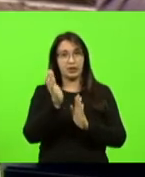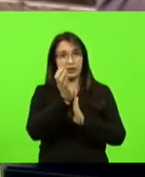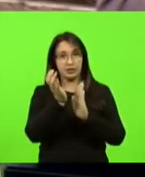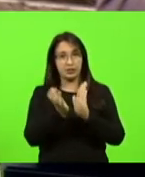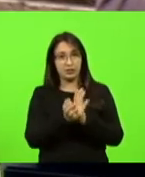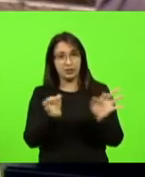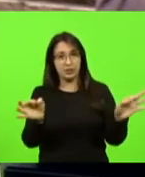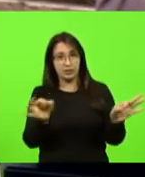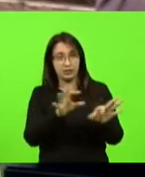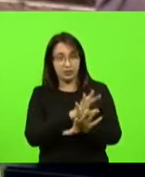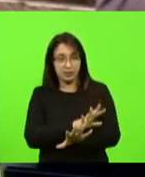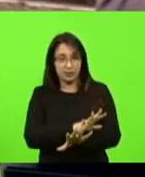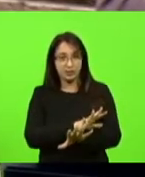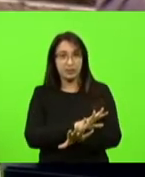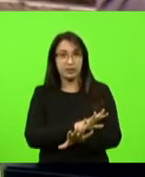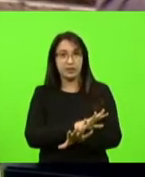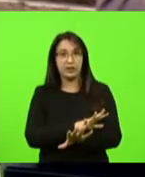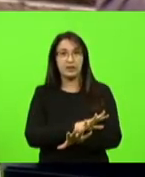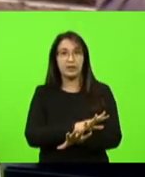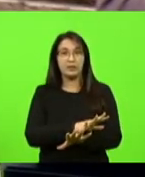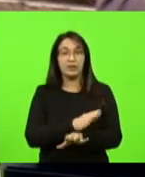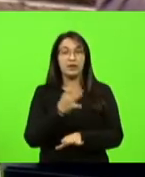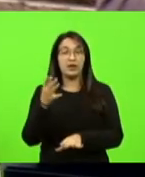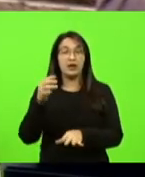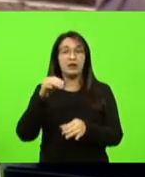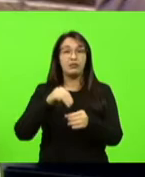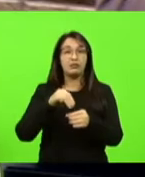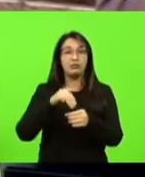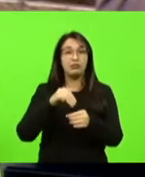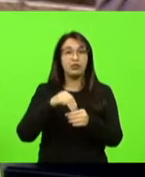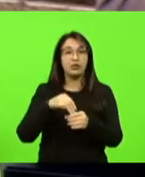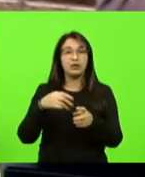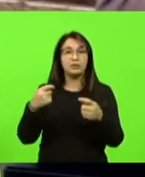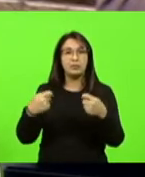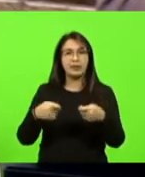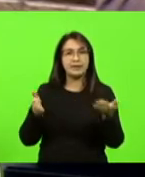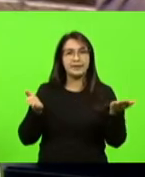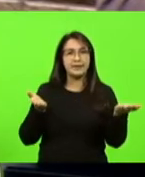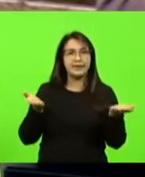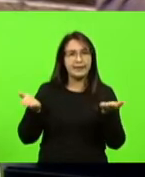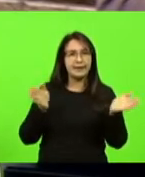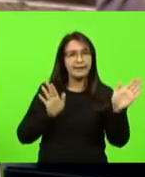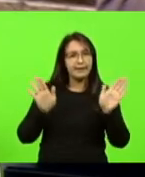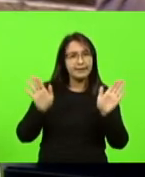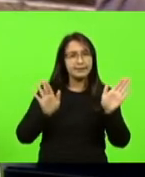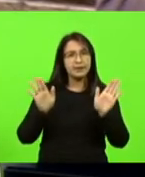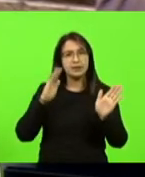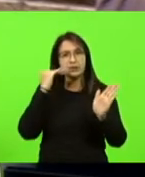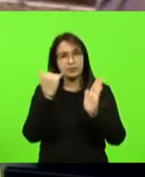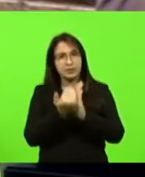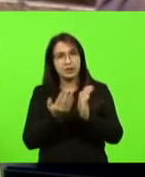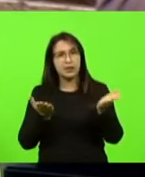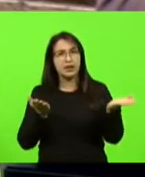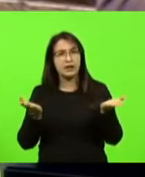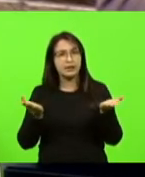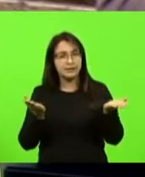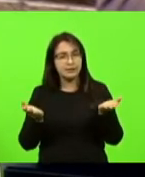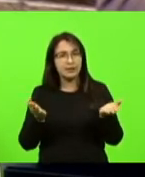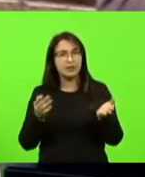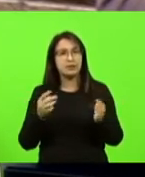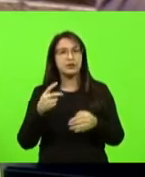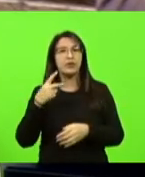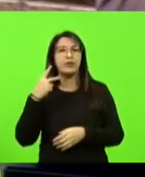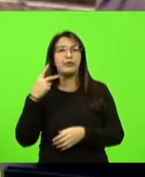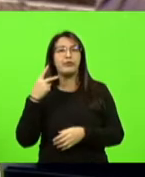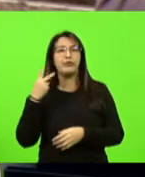desburocratização, que o município não tenha que fazer a licitação pública, cumprir a lei de licitações, que a Câmara de Vereadores